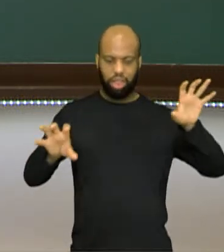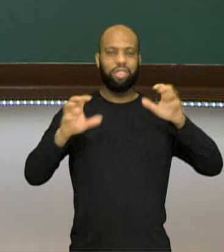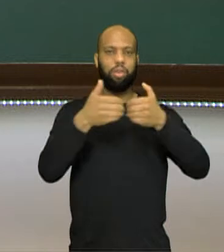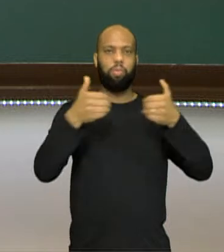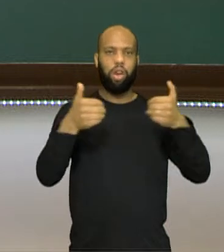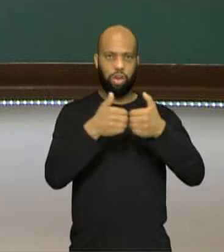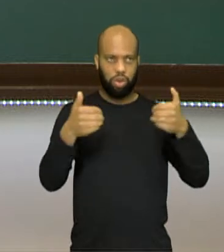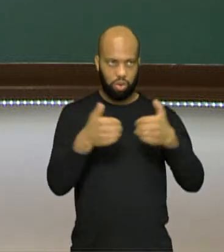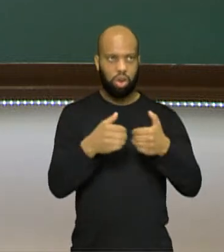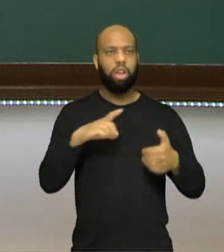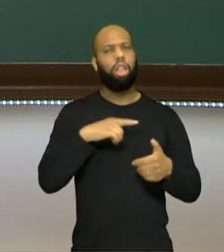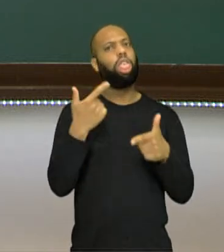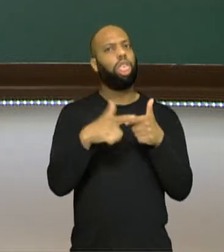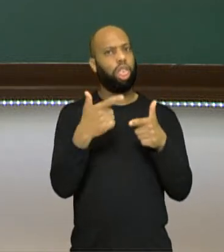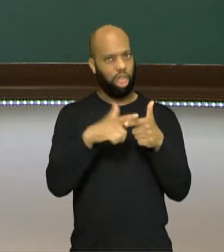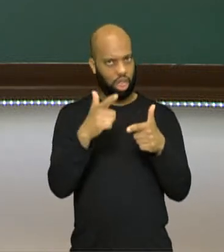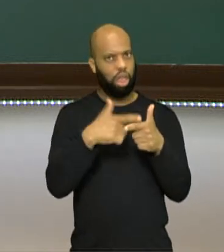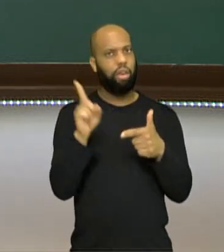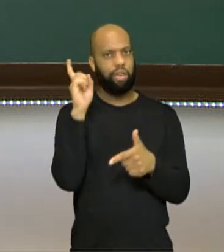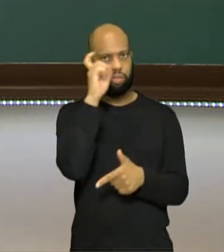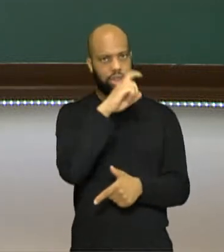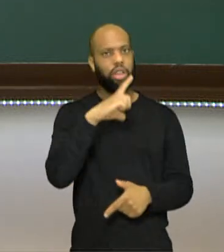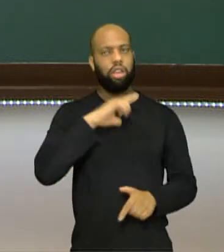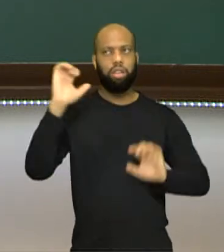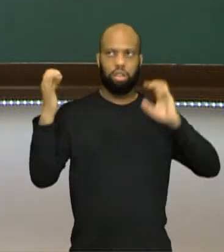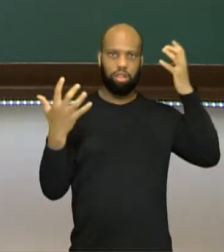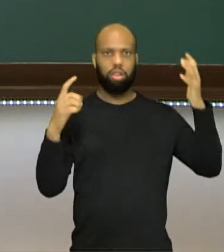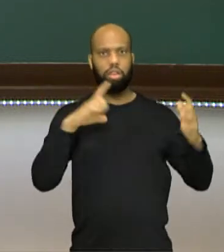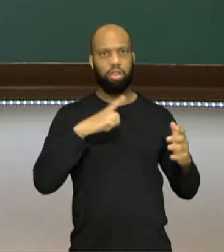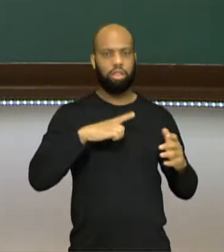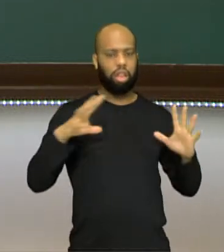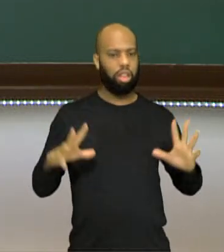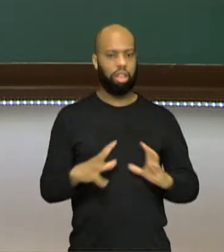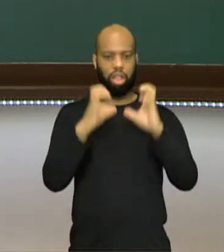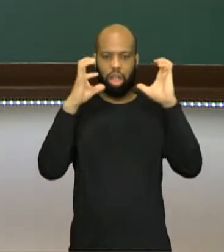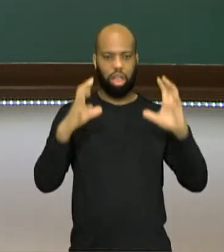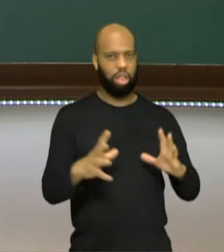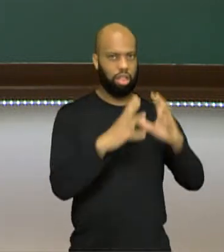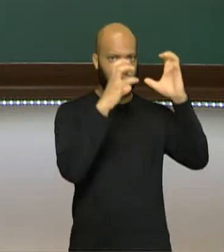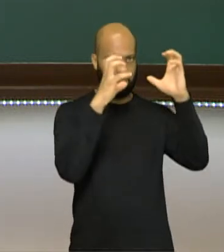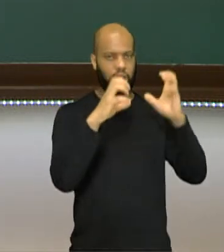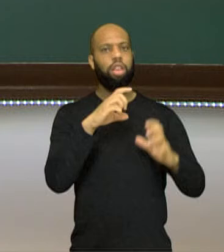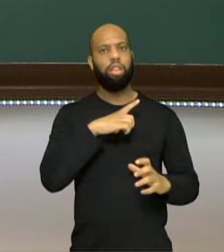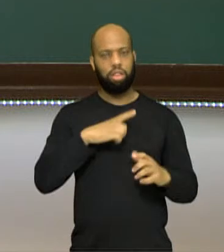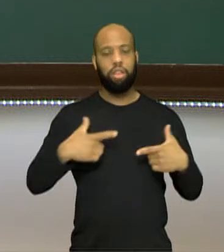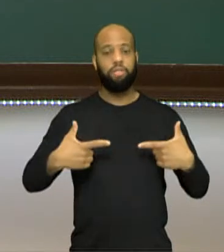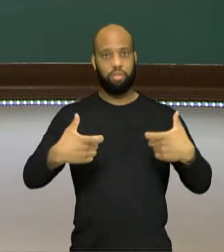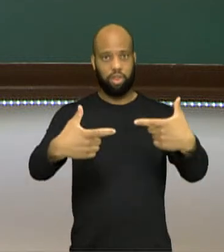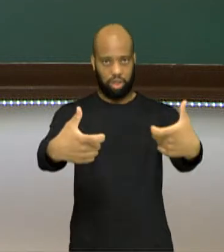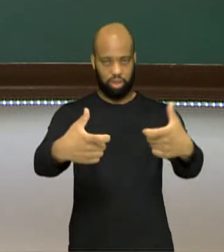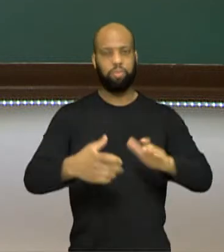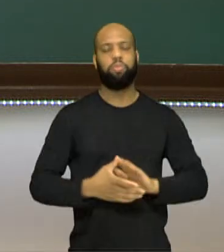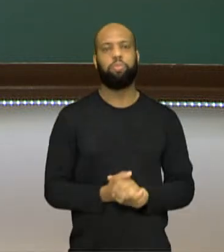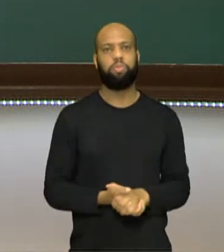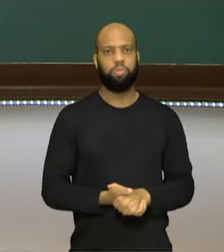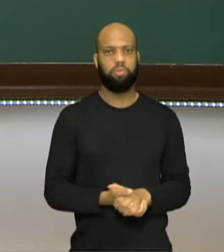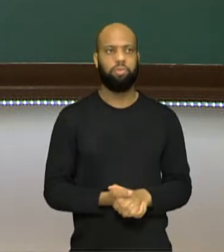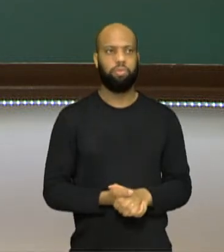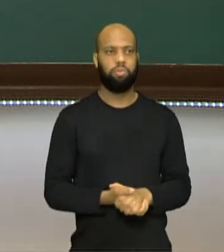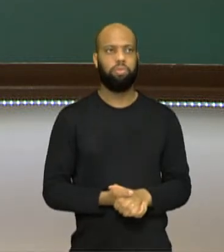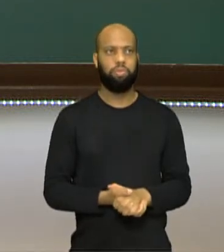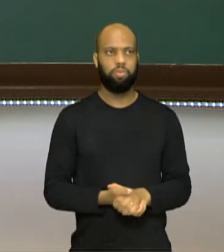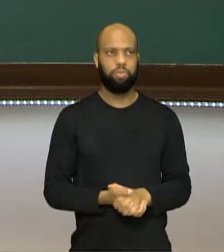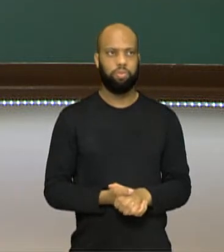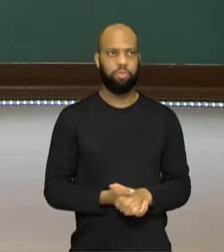país foi bem complicada e aconteceram diversos conflitos, como por exemplo a Guerra de Kosovo.